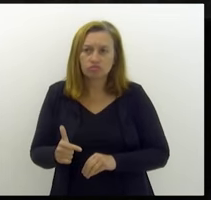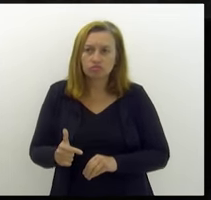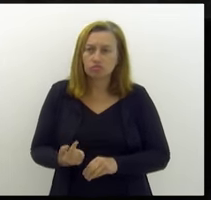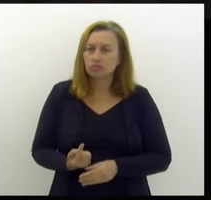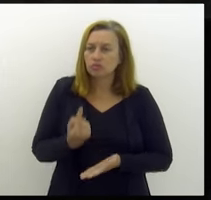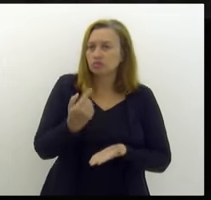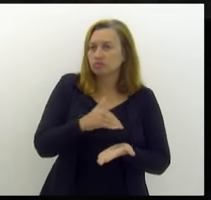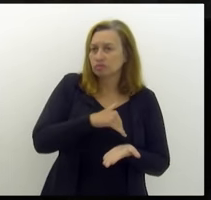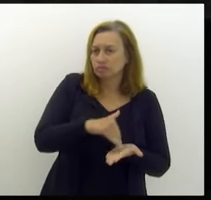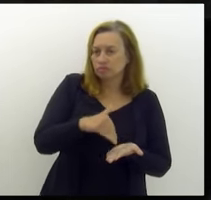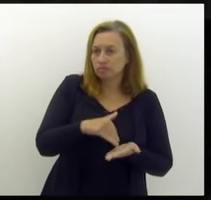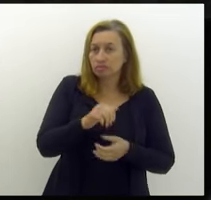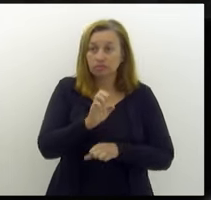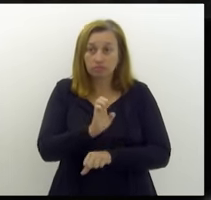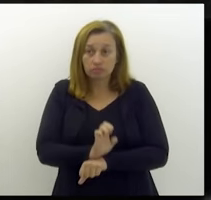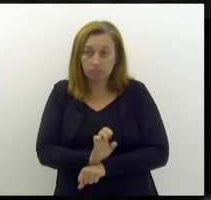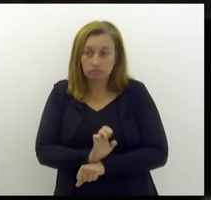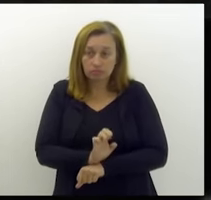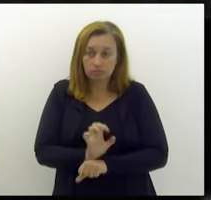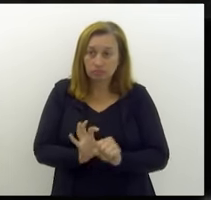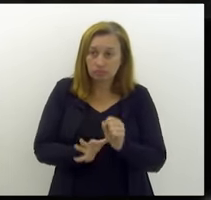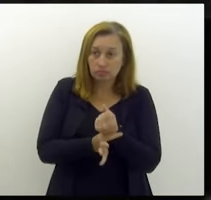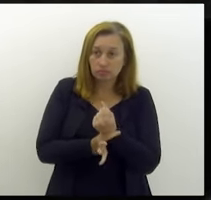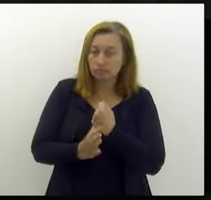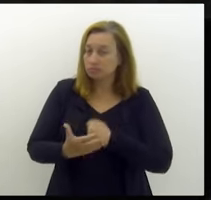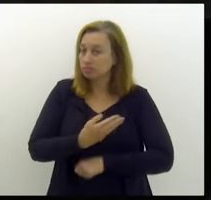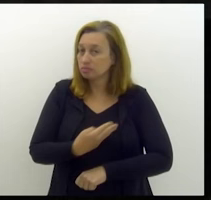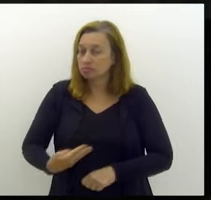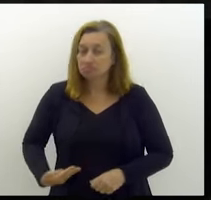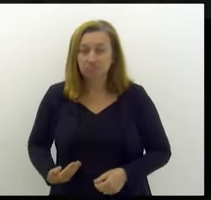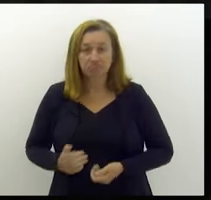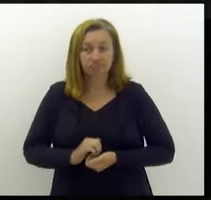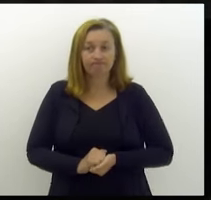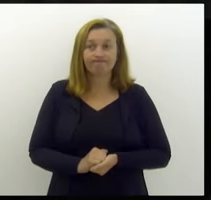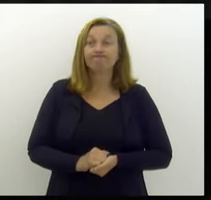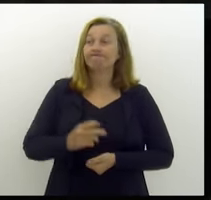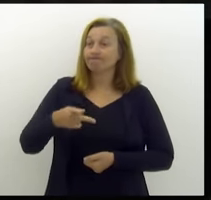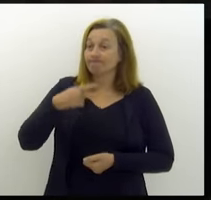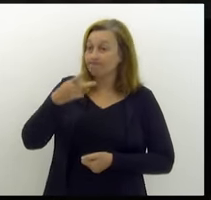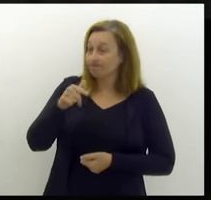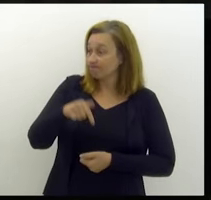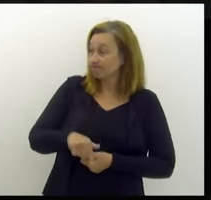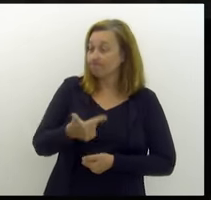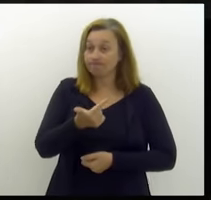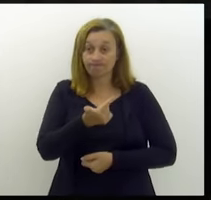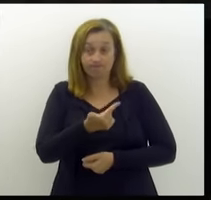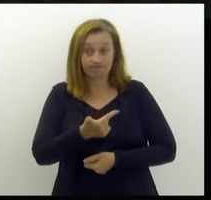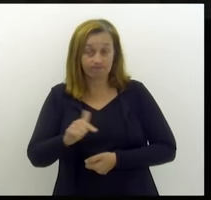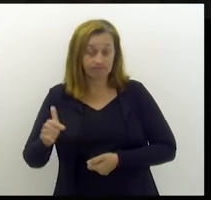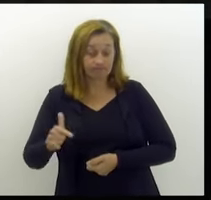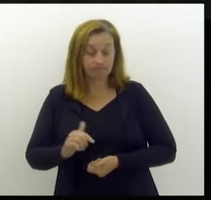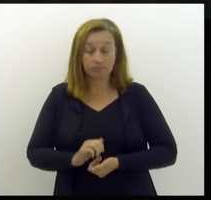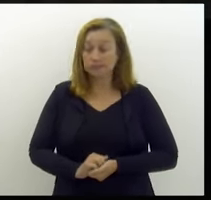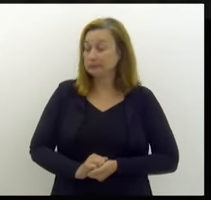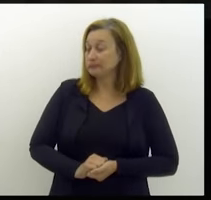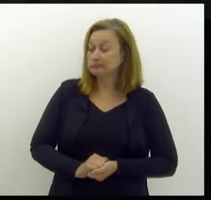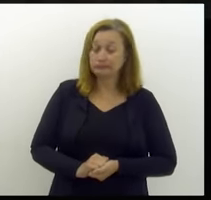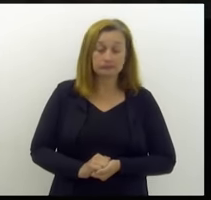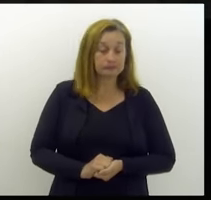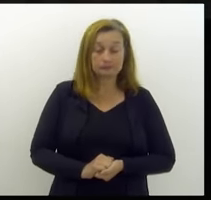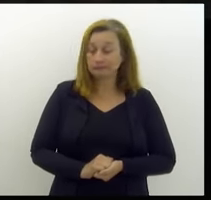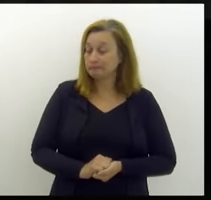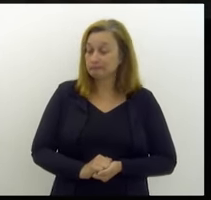Secretaria de Estado de Segurança Pública digo aqui Secretaria de Estado de Segurança